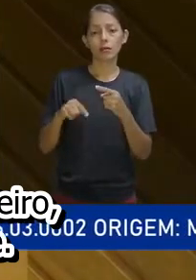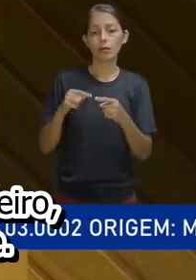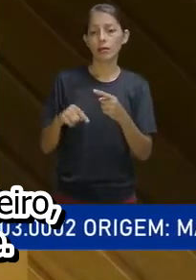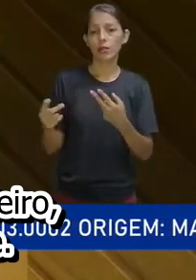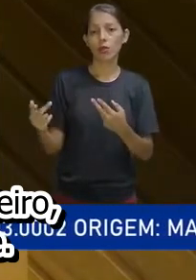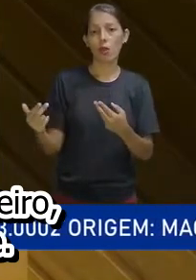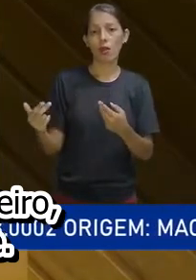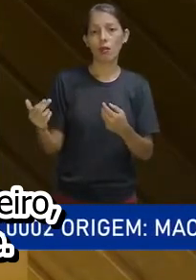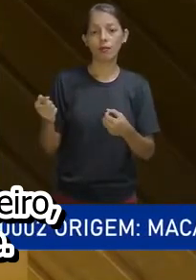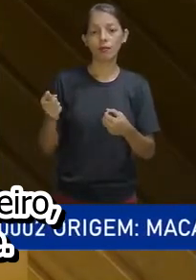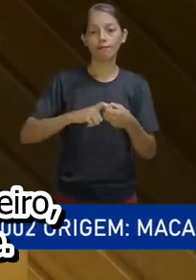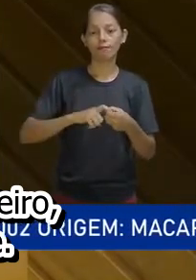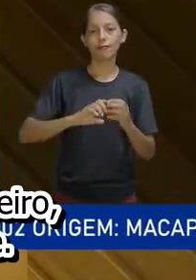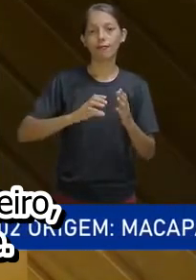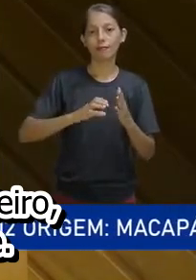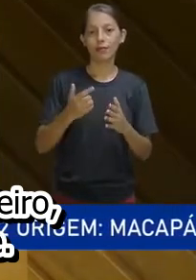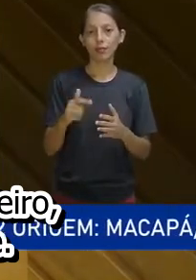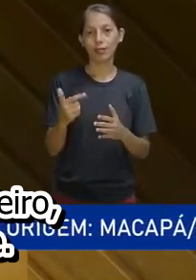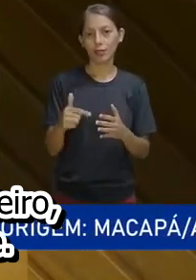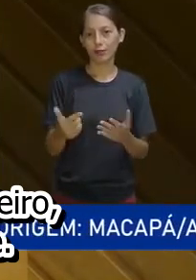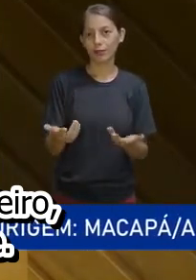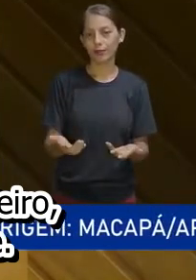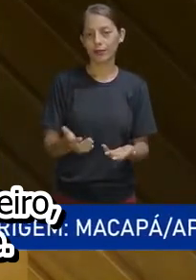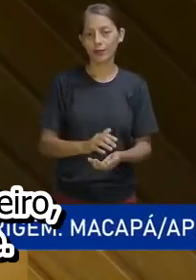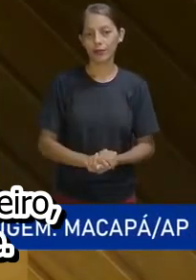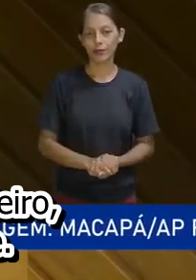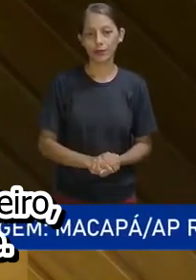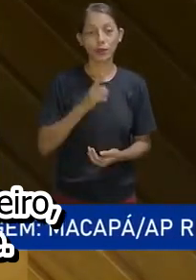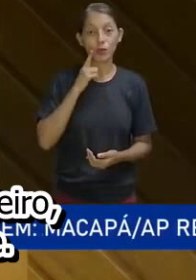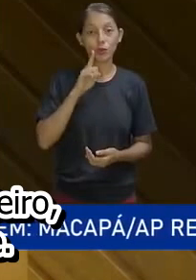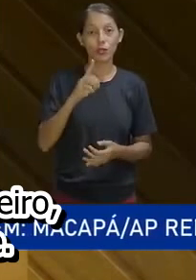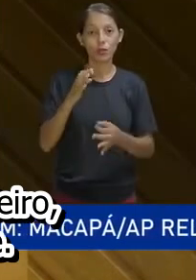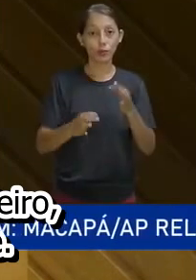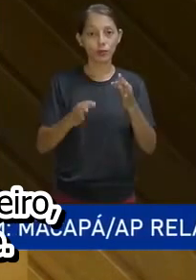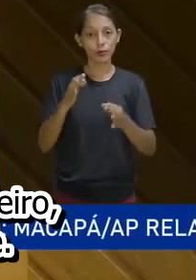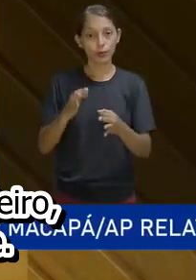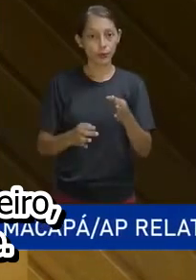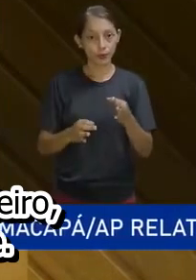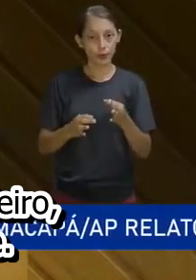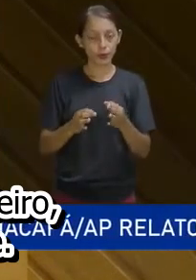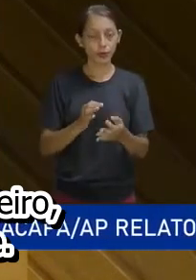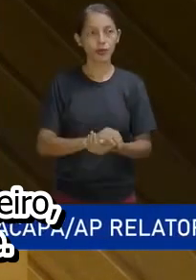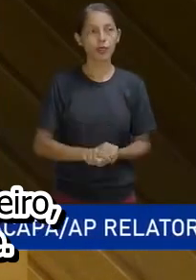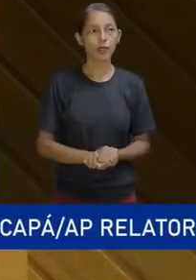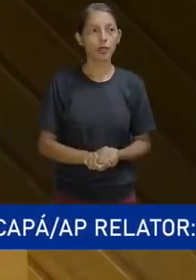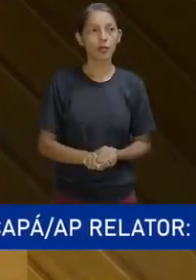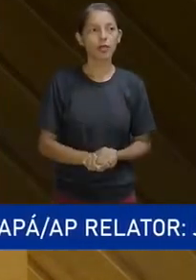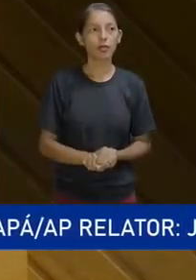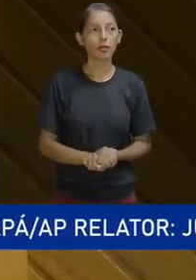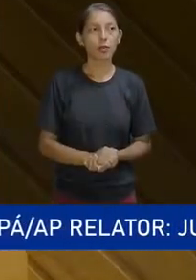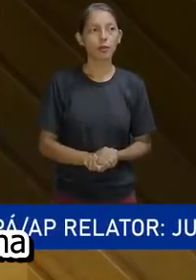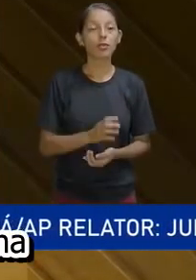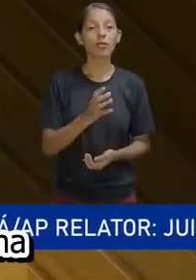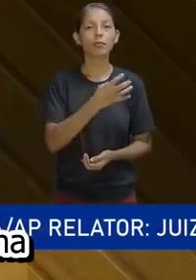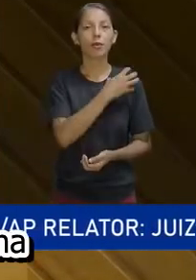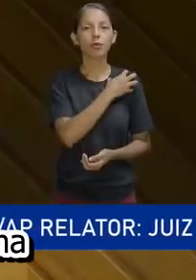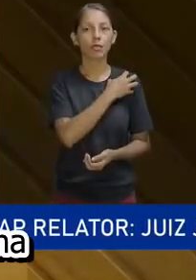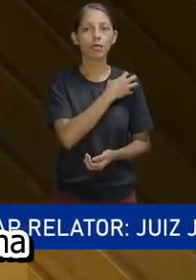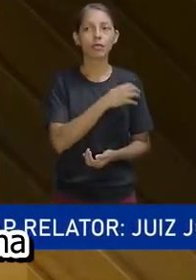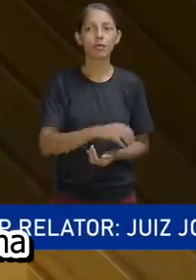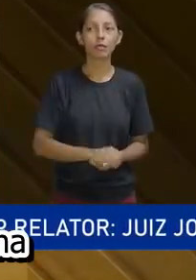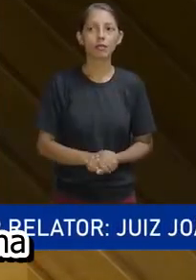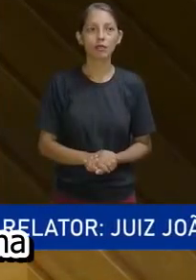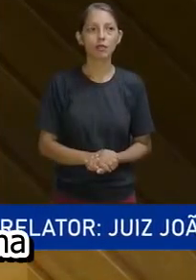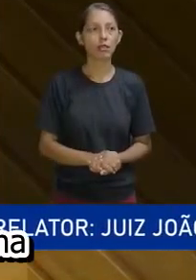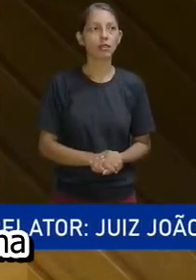Socialista Brasileiro, PSB, na data do julgamento e na data da posse. Ora, Vossa